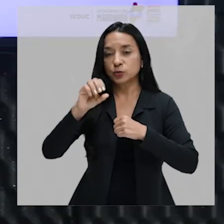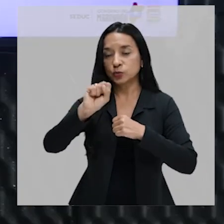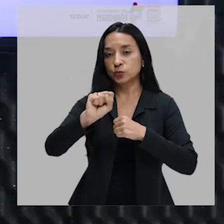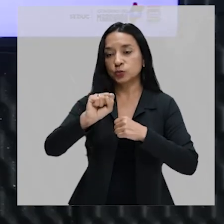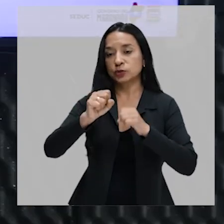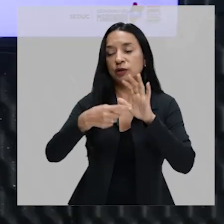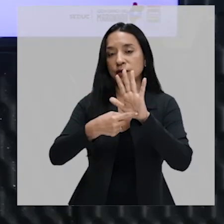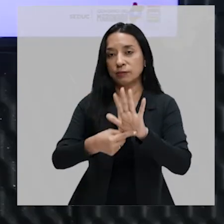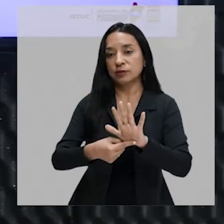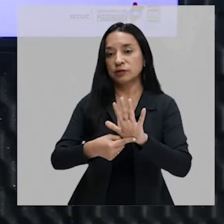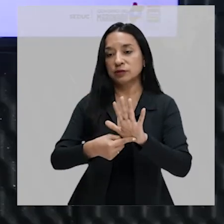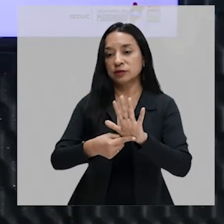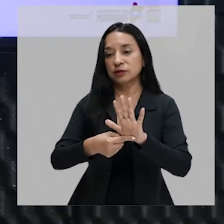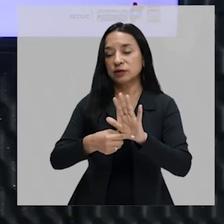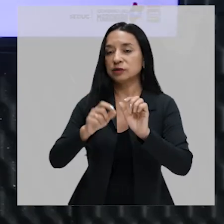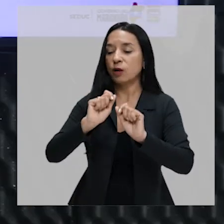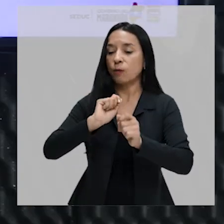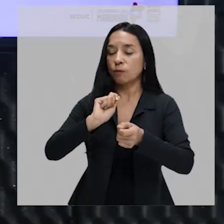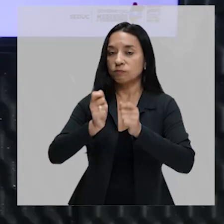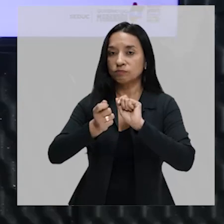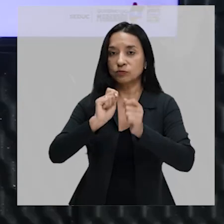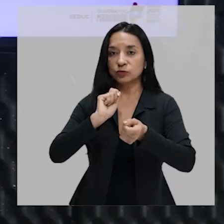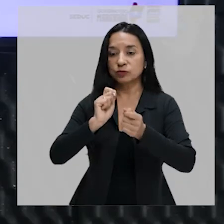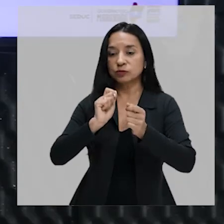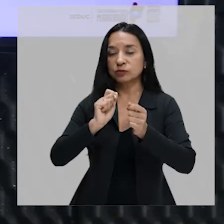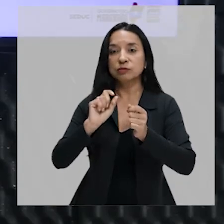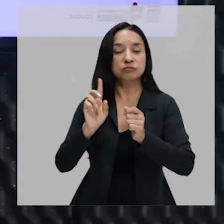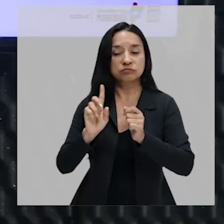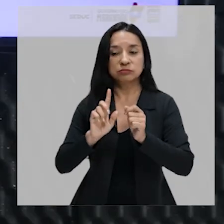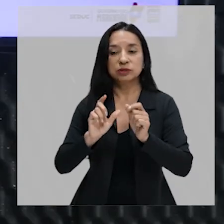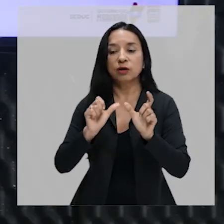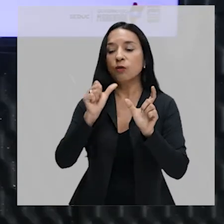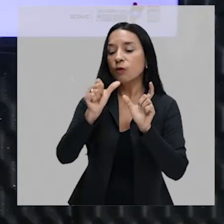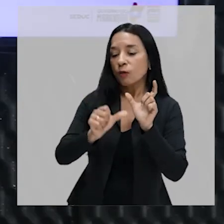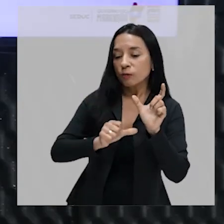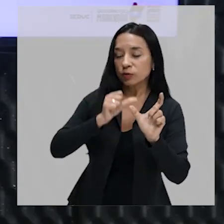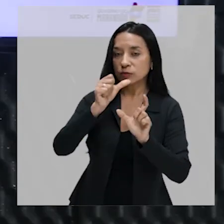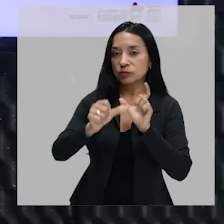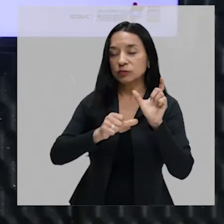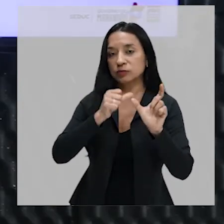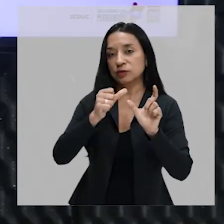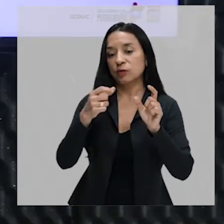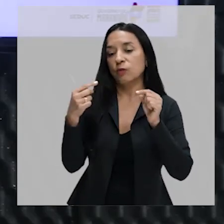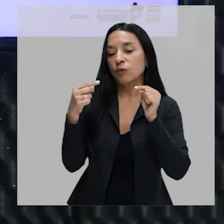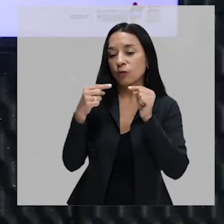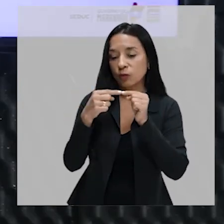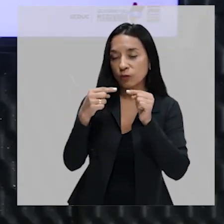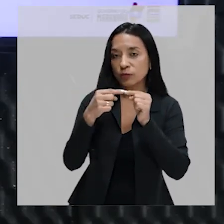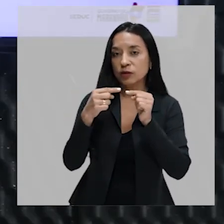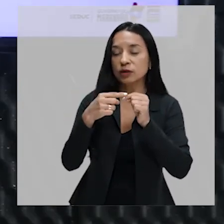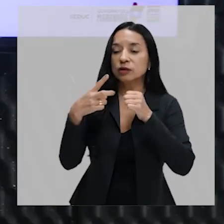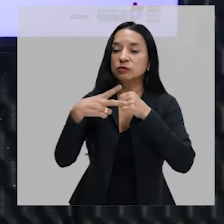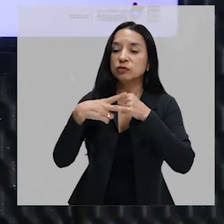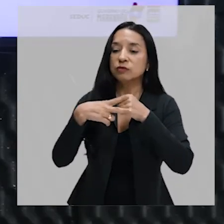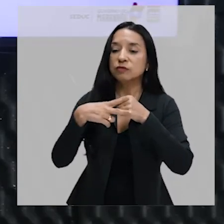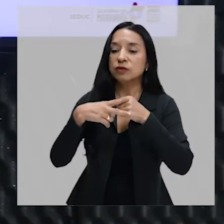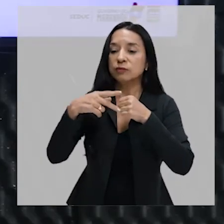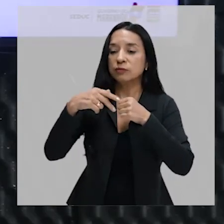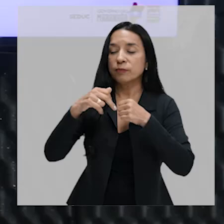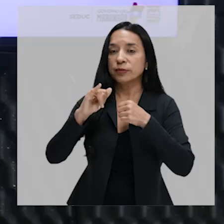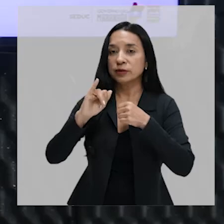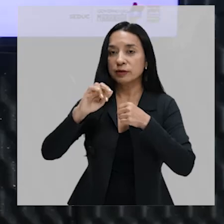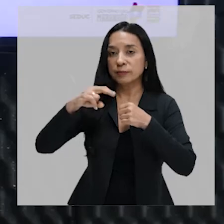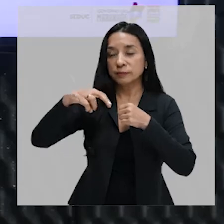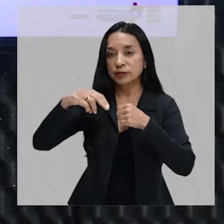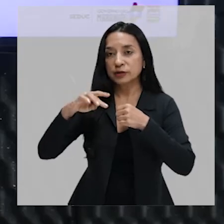uma concordância, aliás, uma flexão, de acordo com o verbo primitivo.